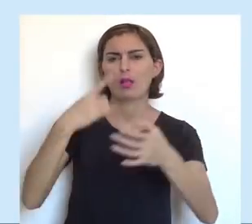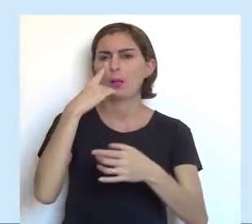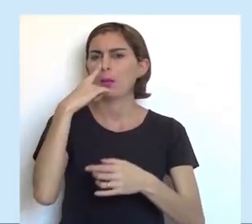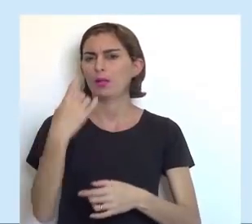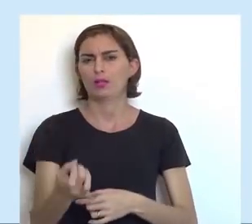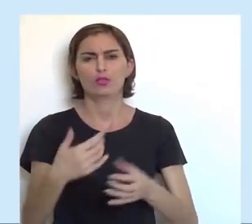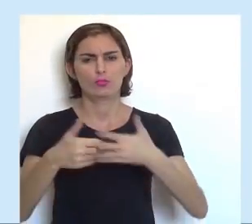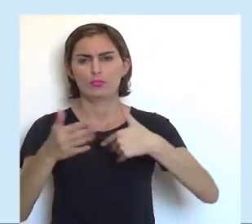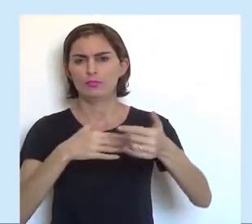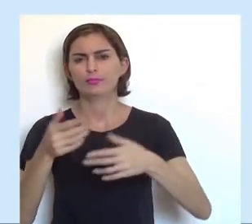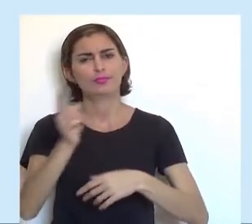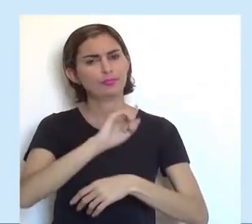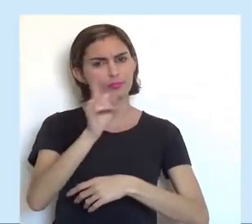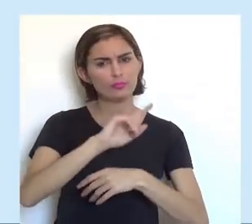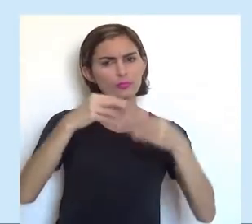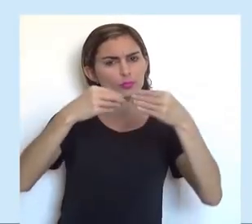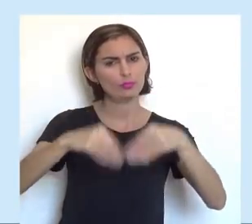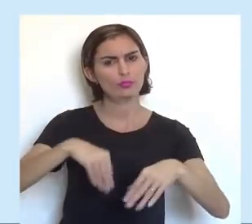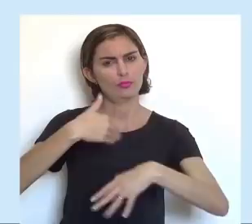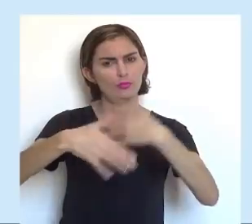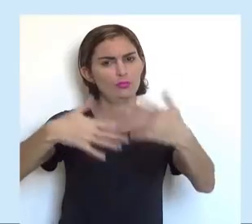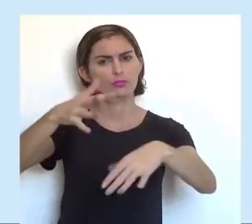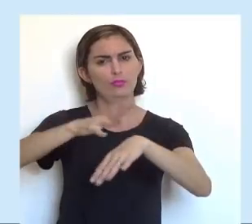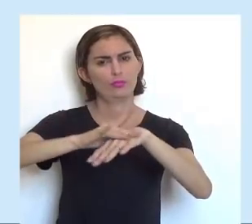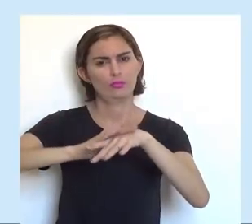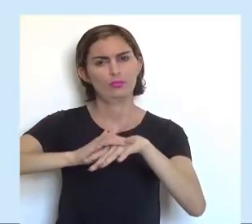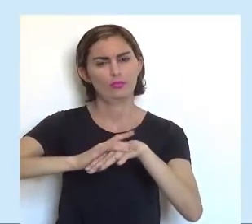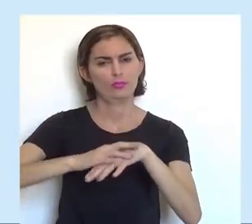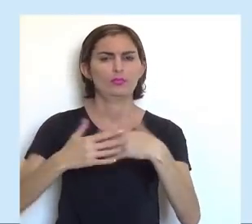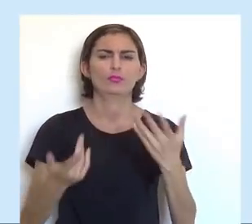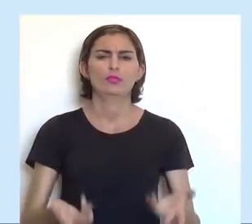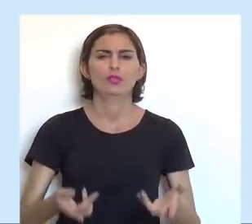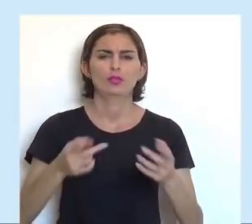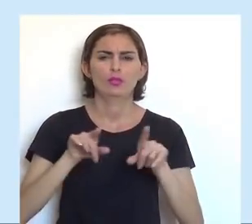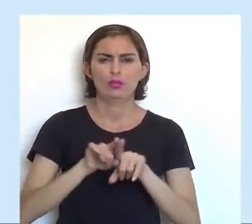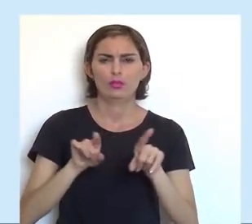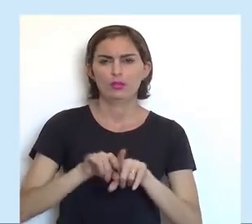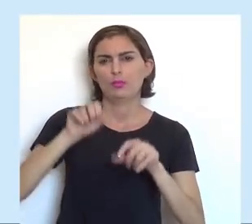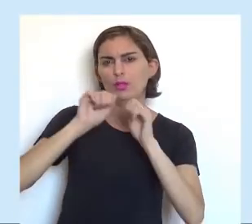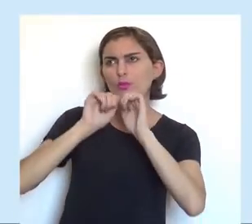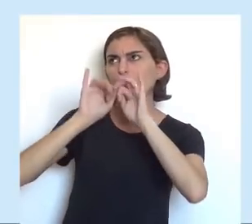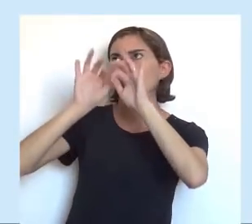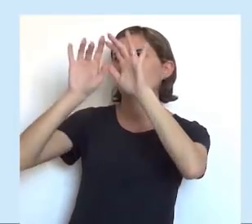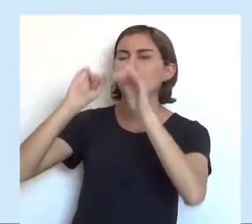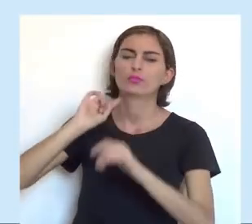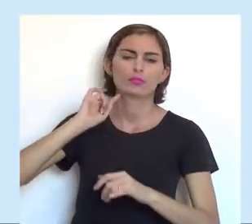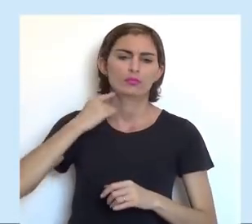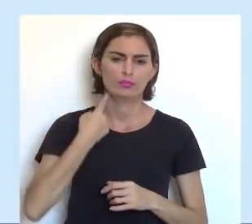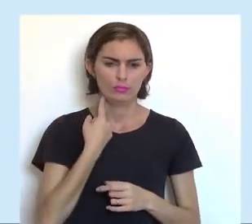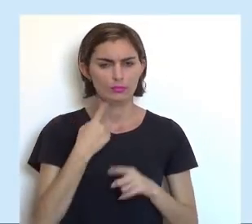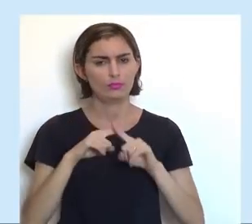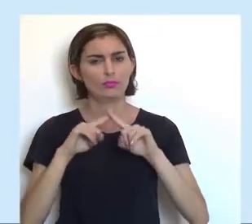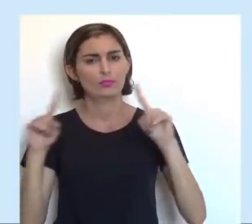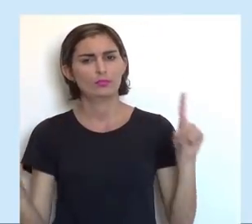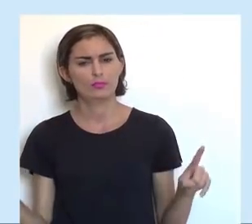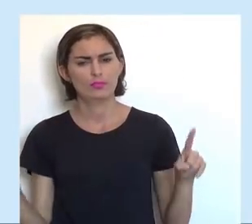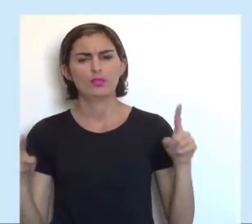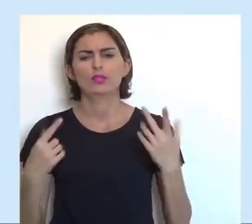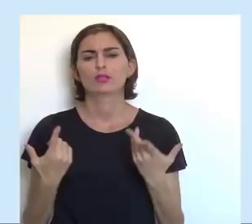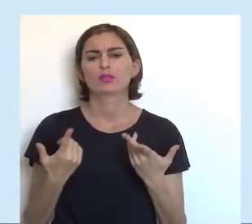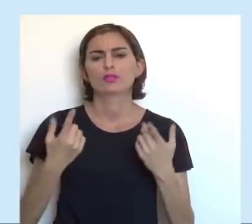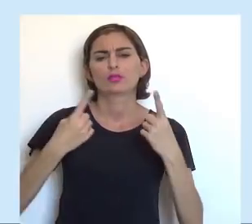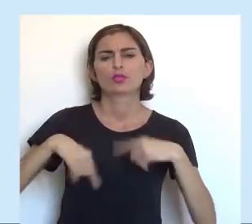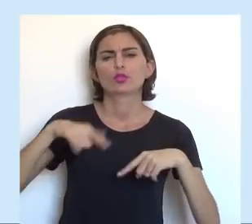de forma incorreta e provocar essas doenças, tanto doenças como ar atmosférico poluído. Mas